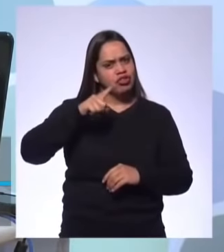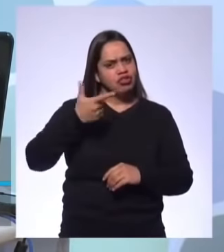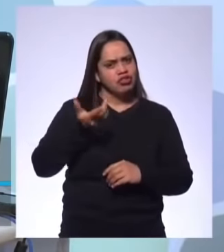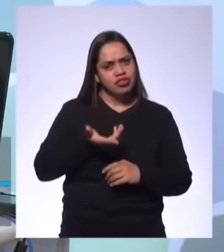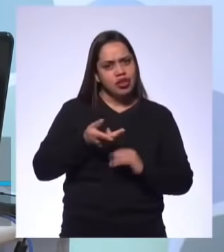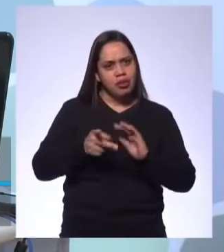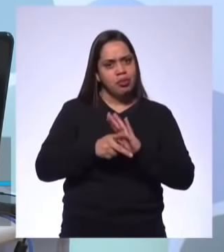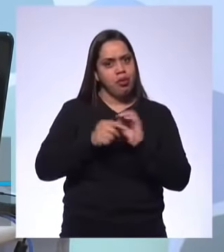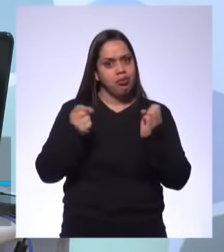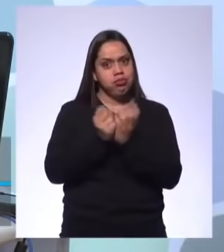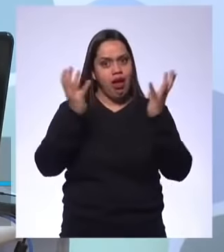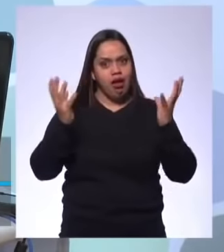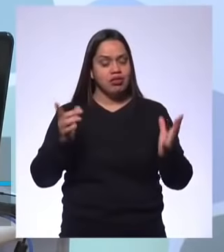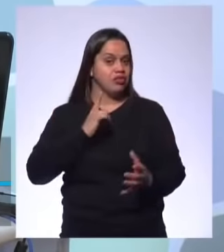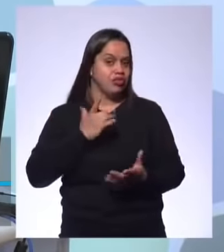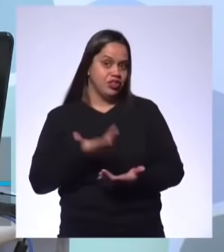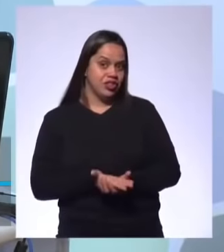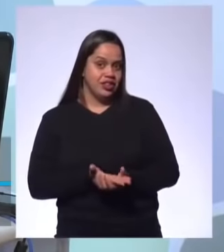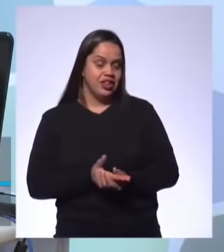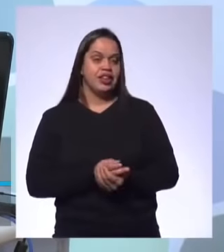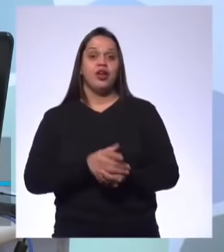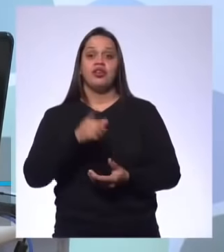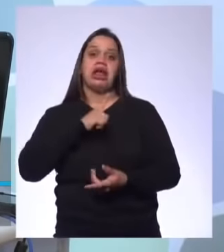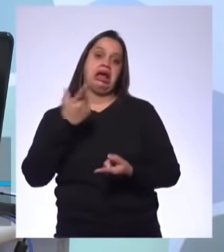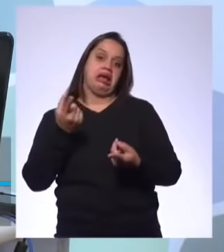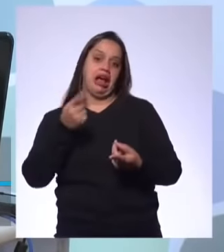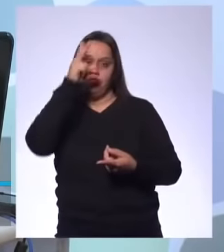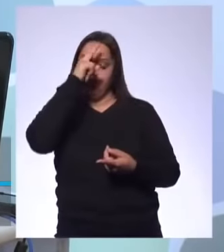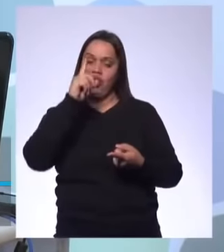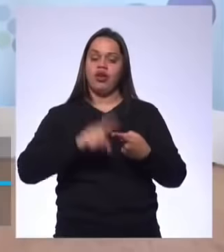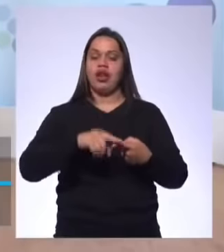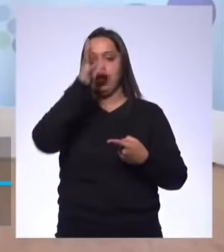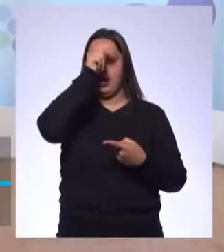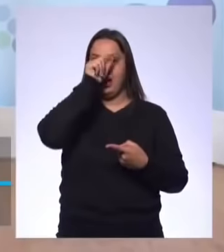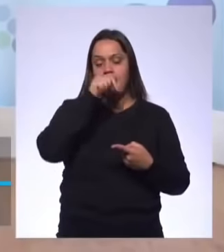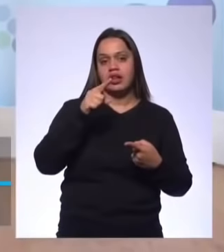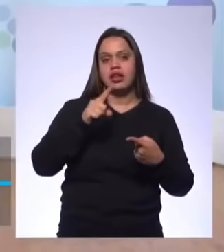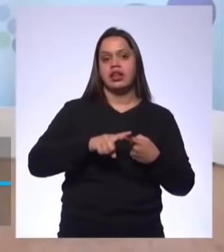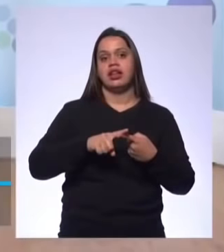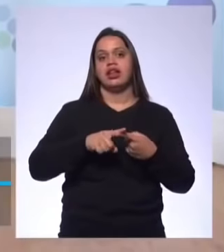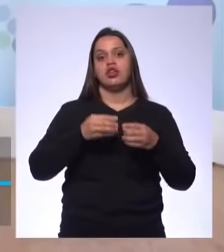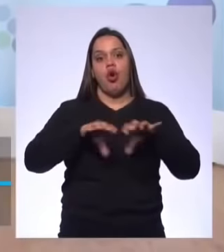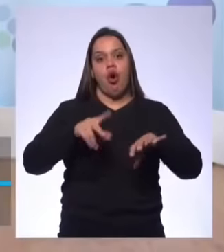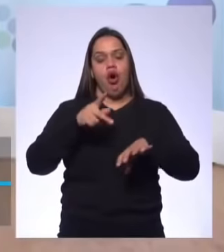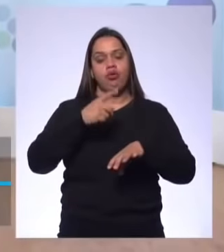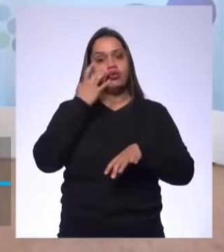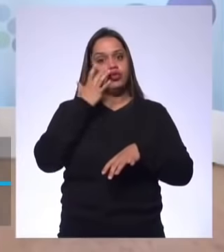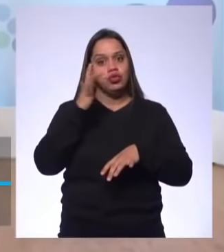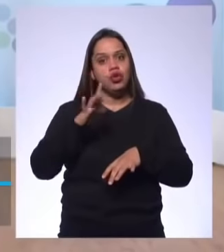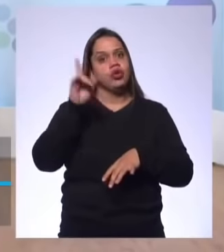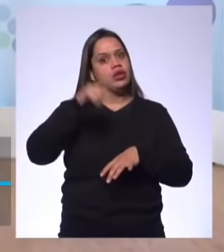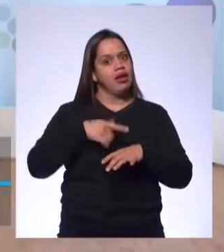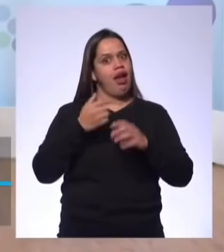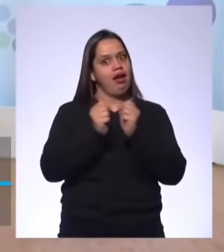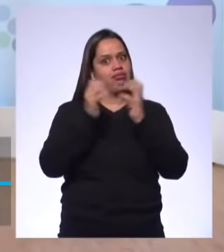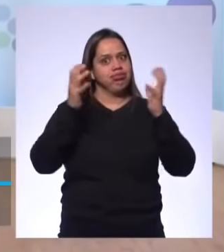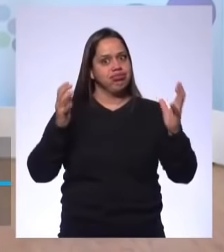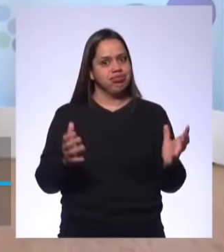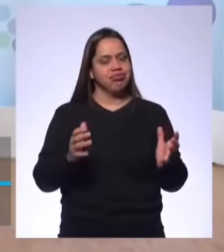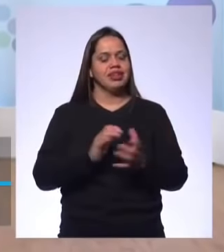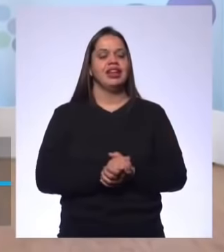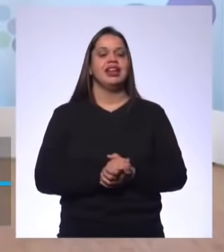forma? A gente tem lá a galinha dos ovos de ouro, né? Uhum. Que é encantada. A gente tem algumas historinhas aí. O Yuri gostou